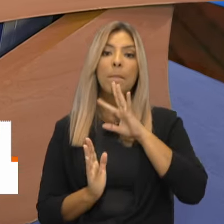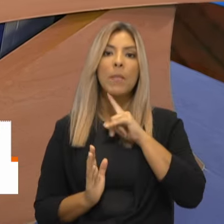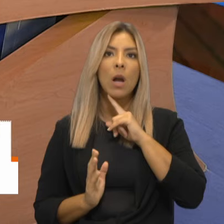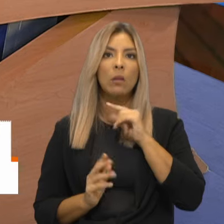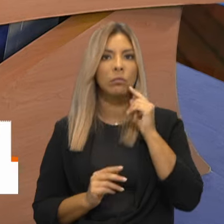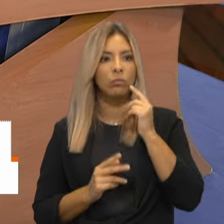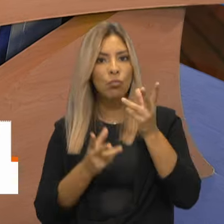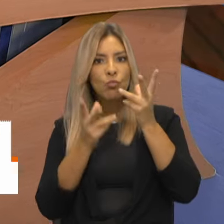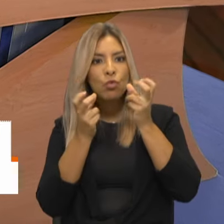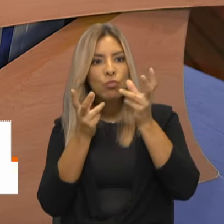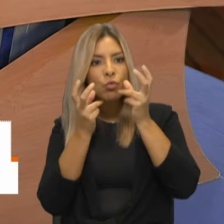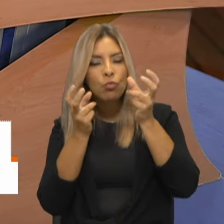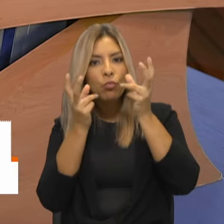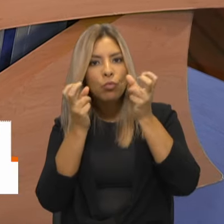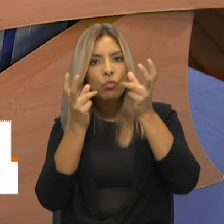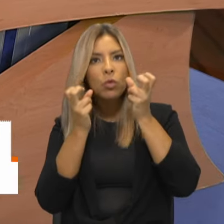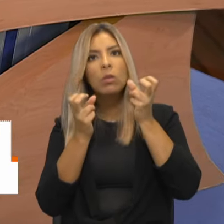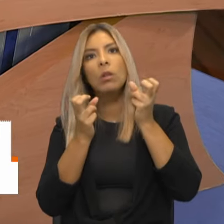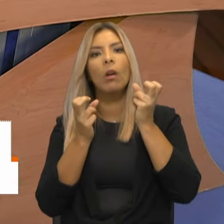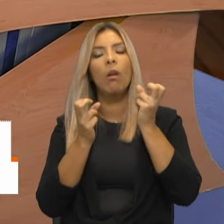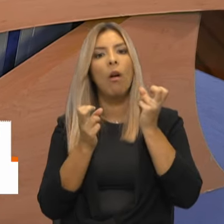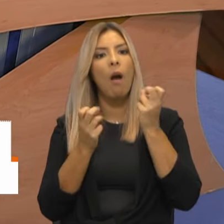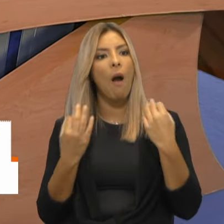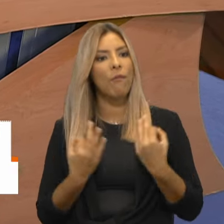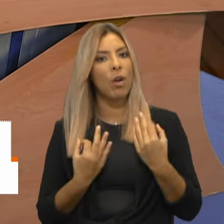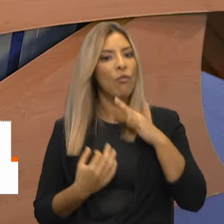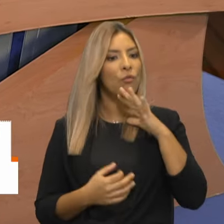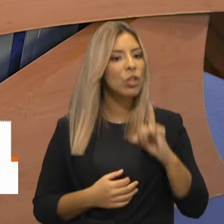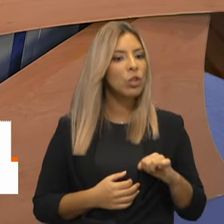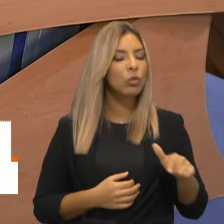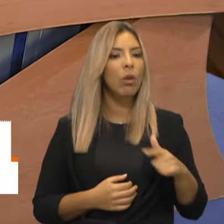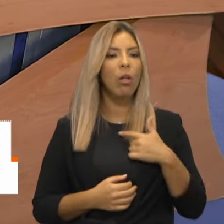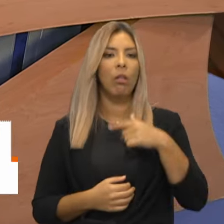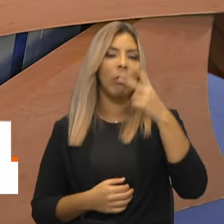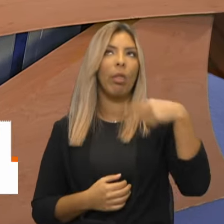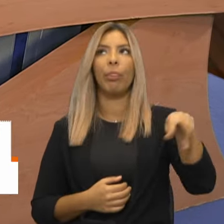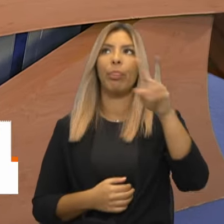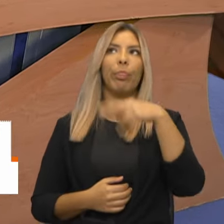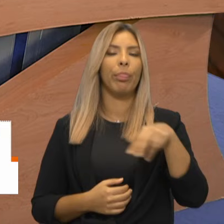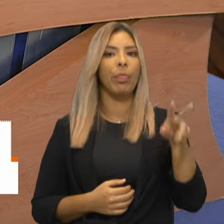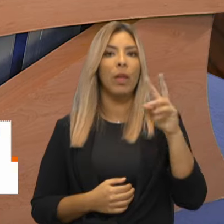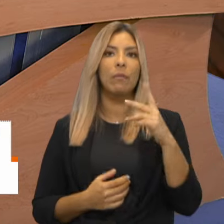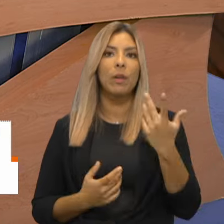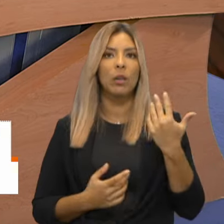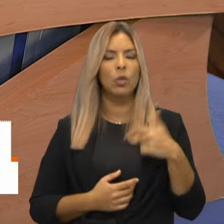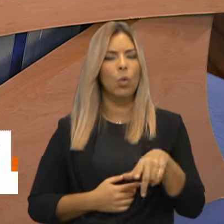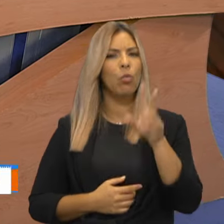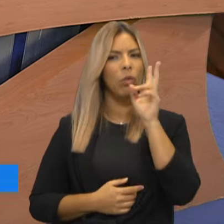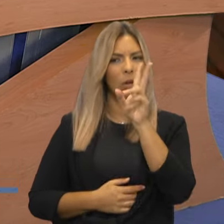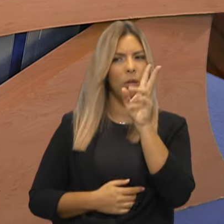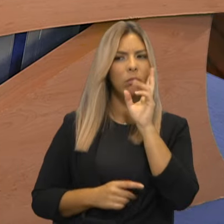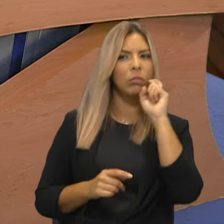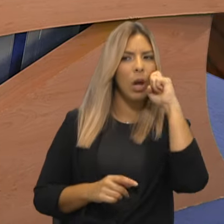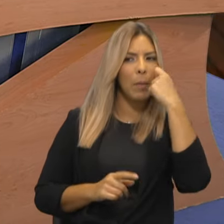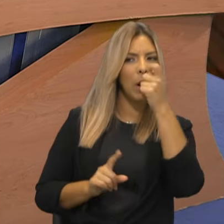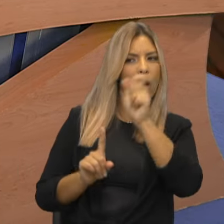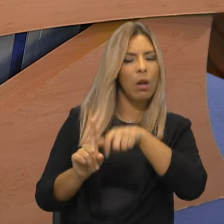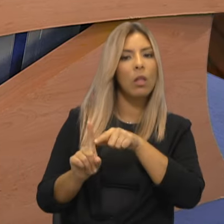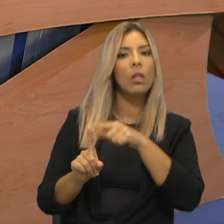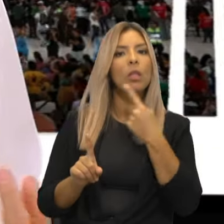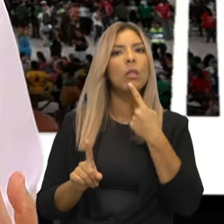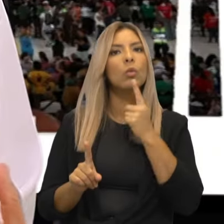absorvem mais, às vezes, do que os próprios filhos ali no grupo. Já dei conta disso, e isso só prova